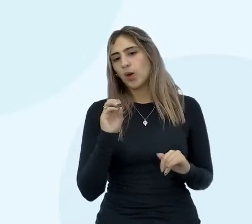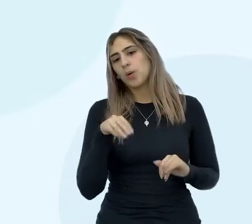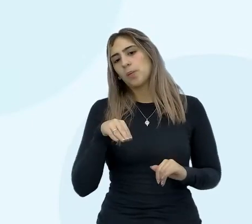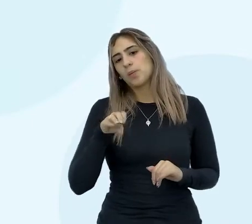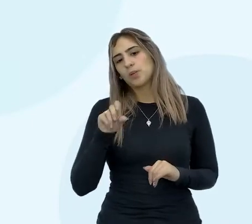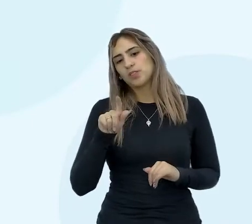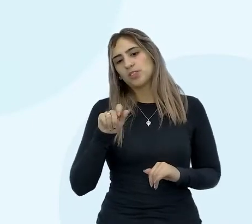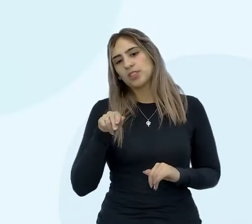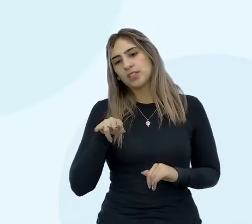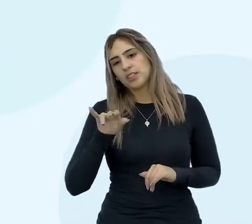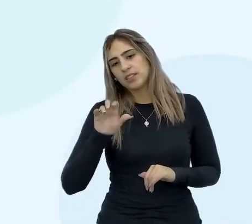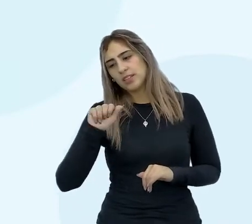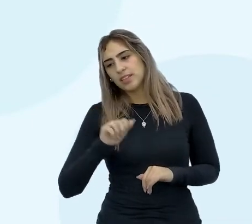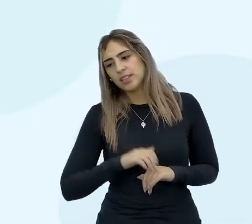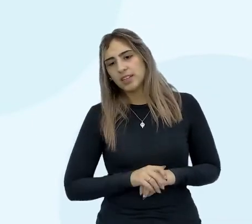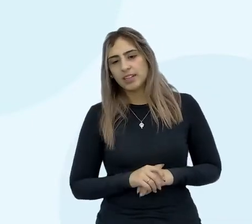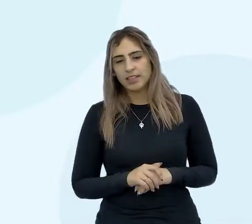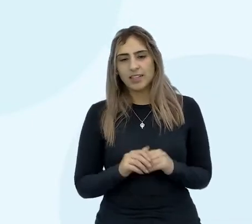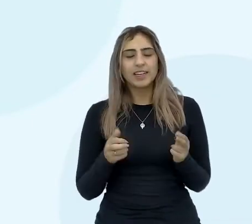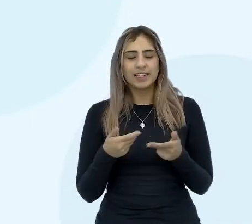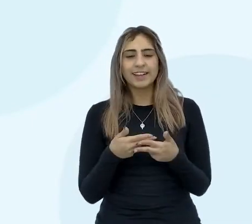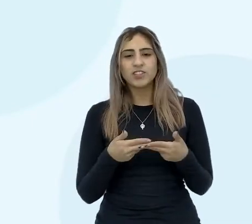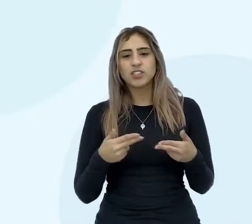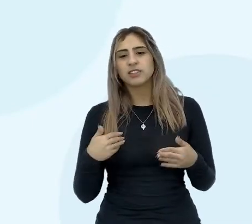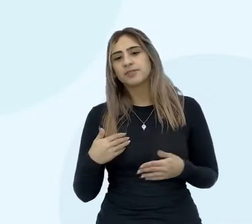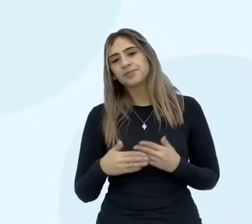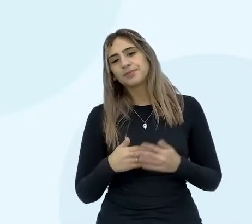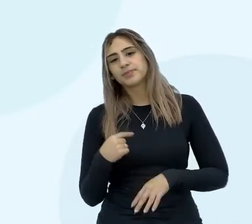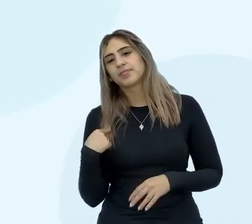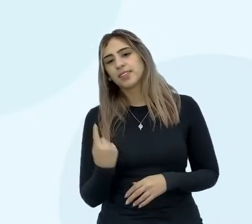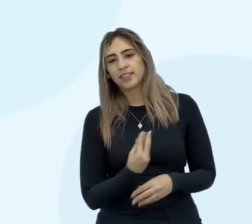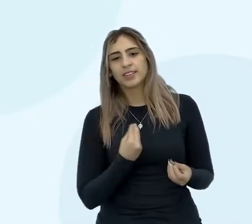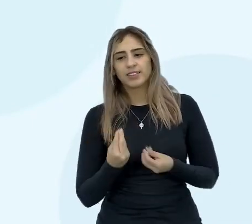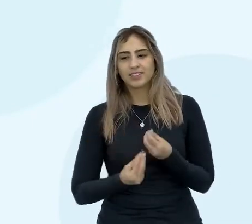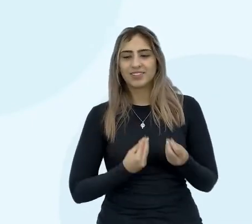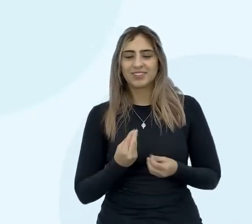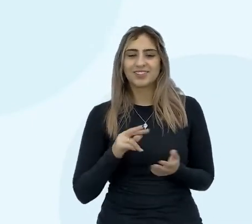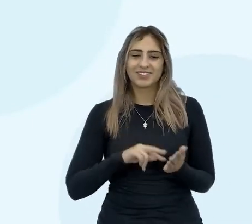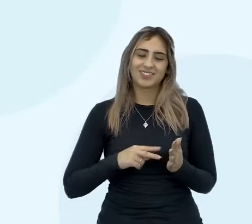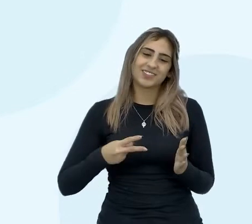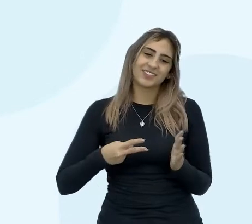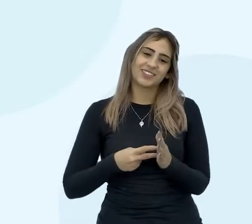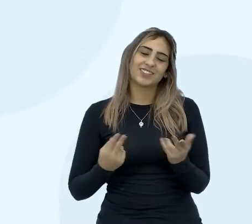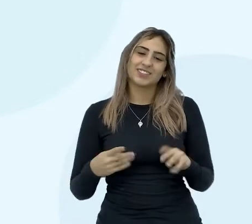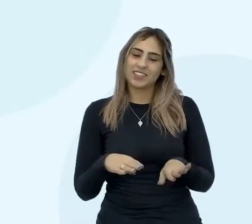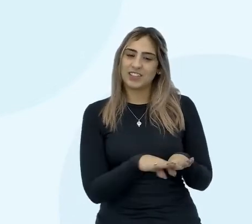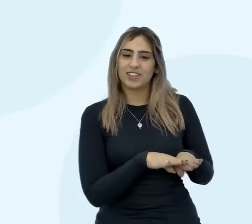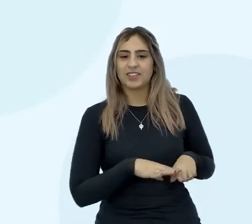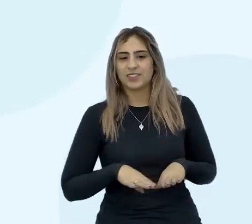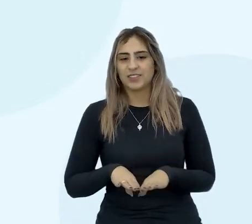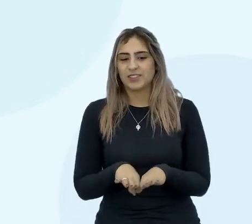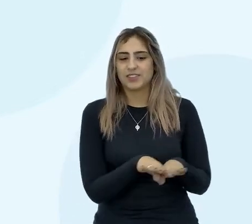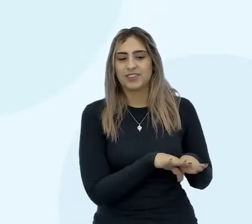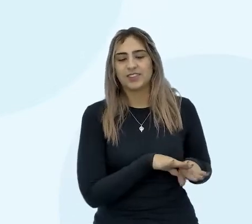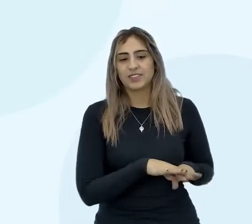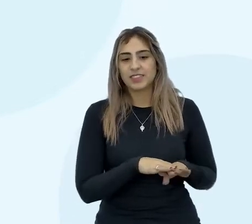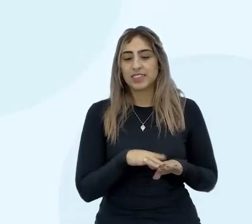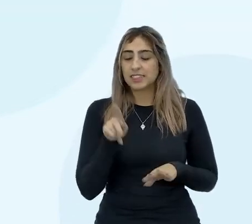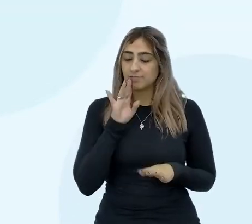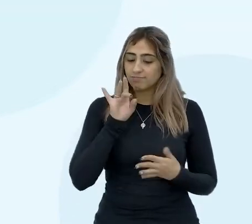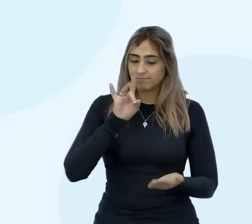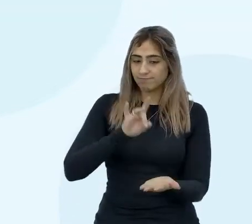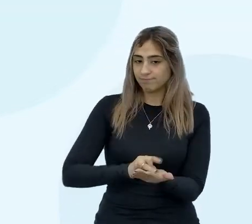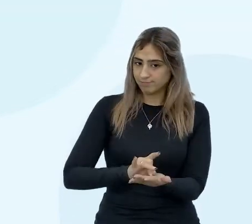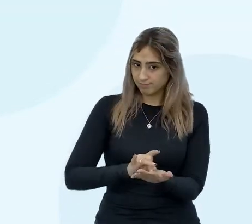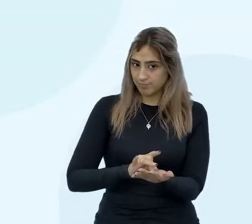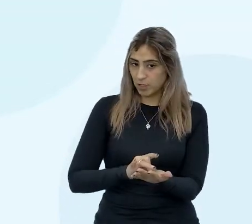e heterogênea. Quando a gente falar na palavra homo, significa igual, tá? Esse raiz aí, essa